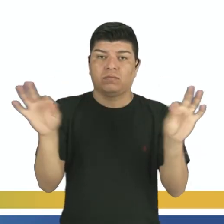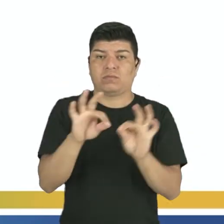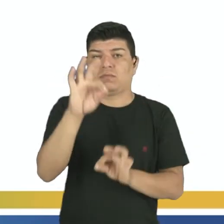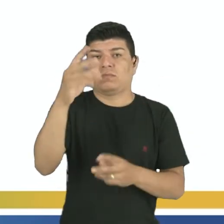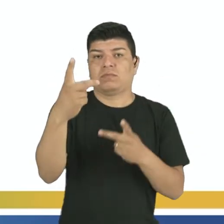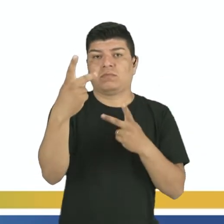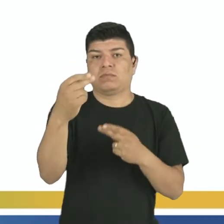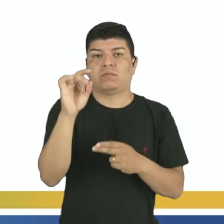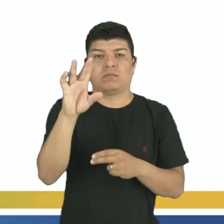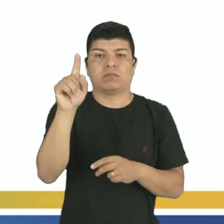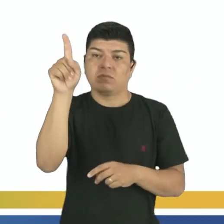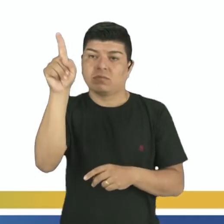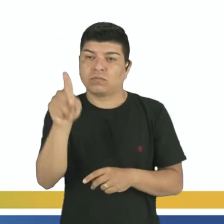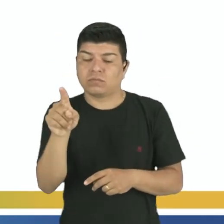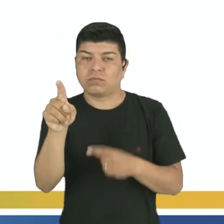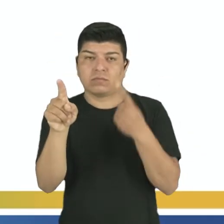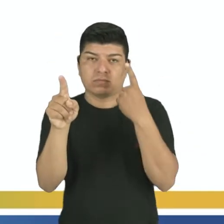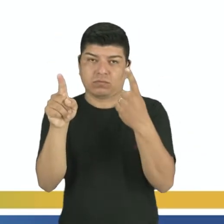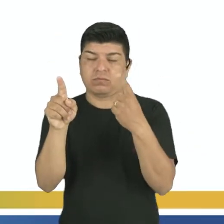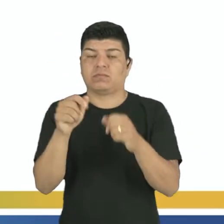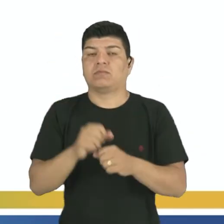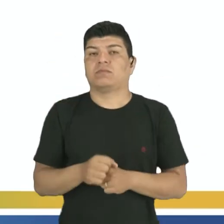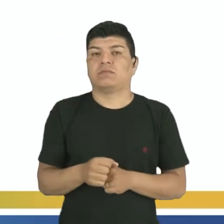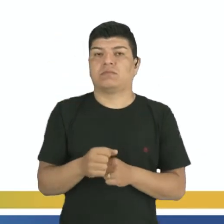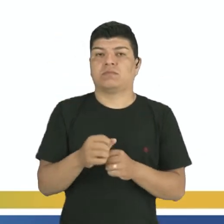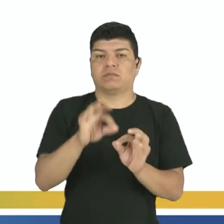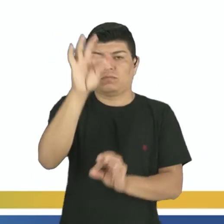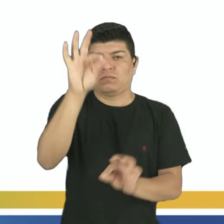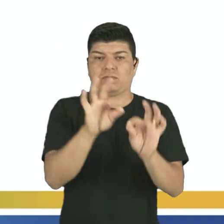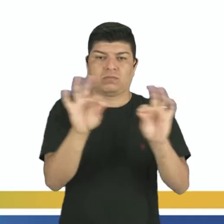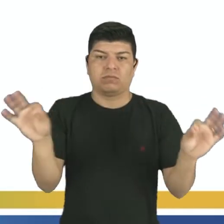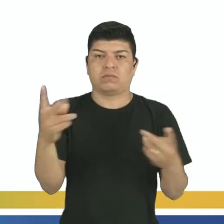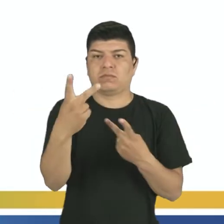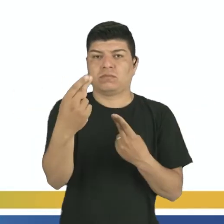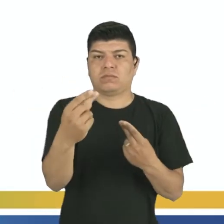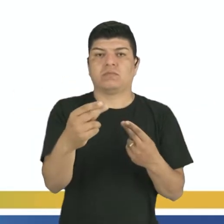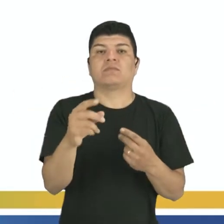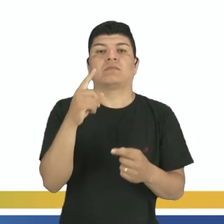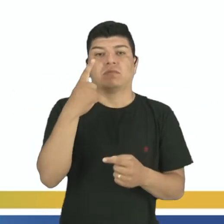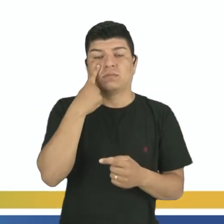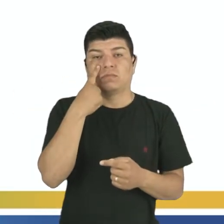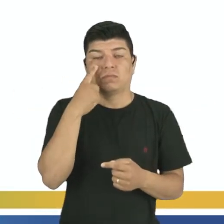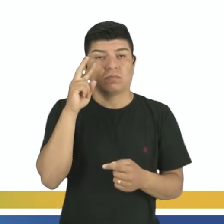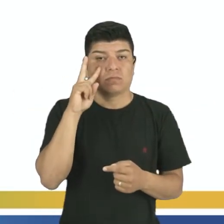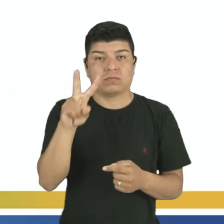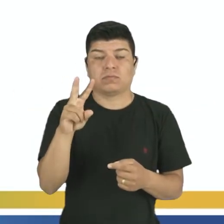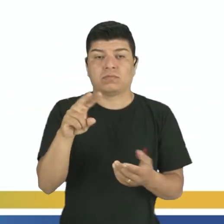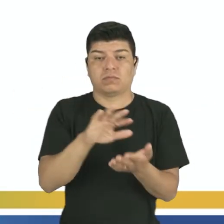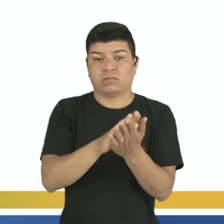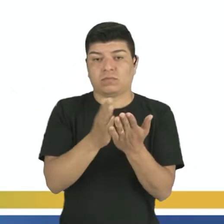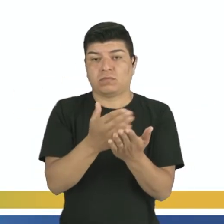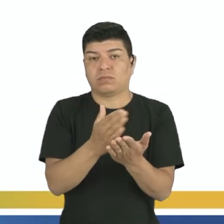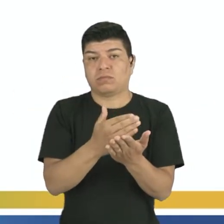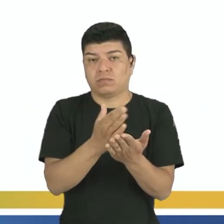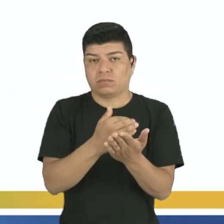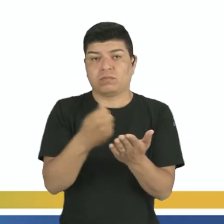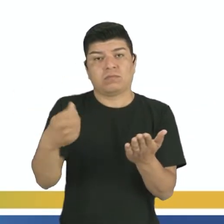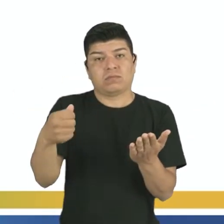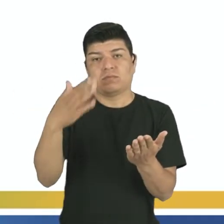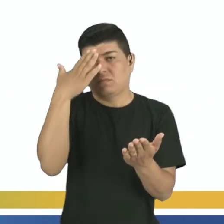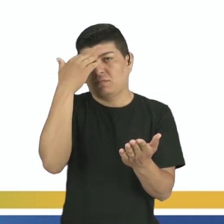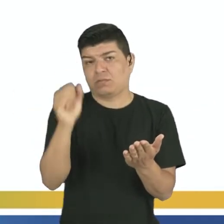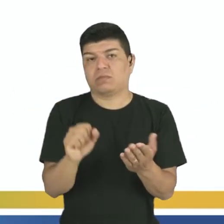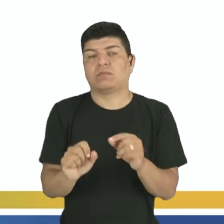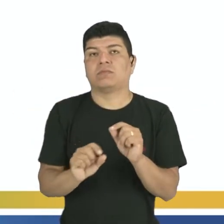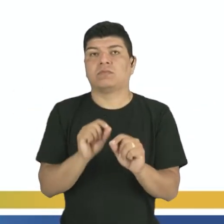um tracinho. Aí estaria indicando que eles têm medidas iguais, ok? Você vai encontrar muito isso nos livros, é importante que você saiba fazer essa leitura.